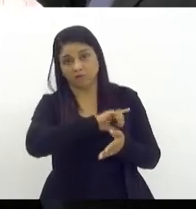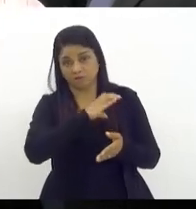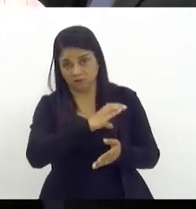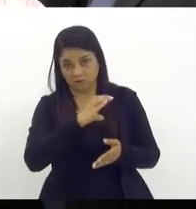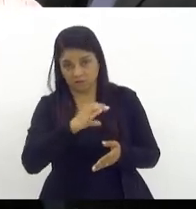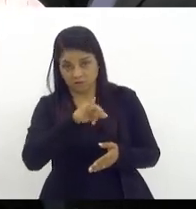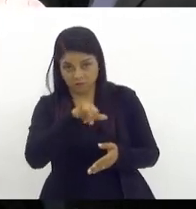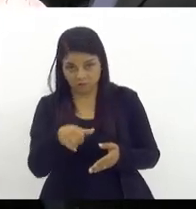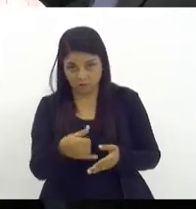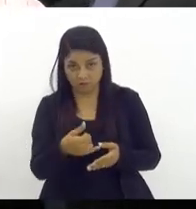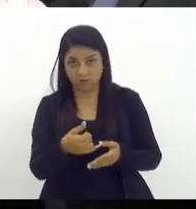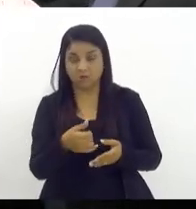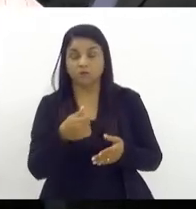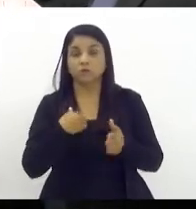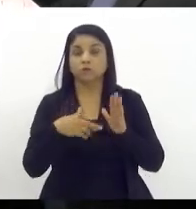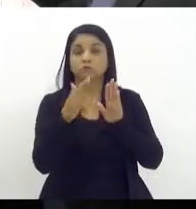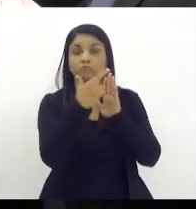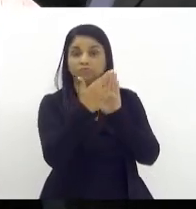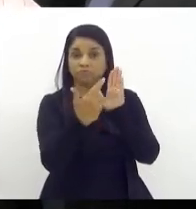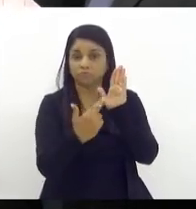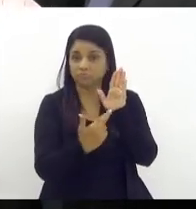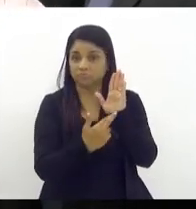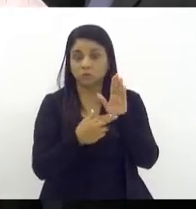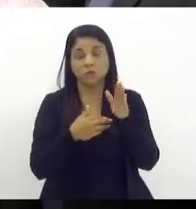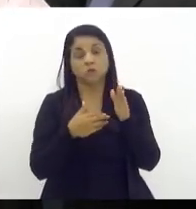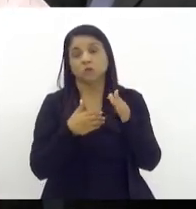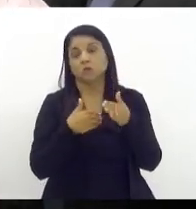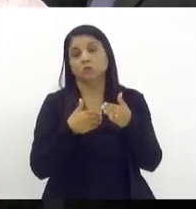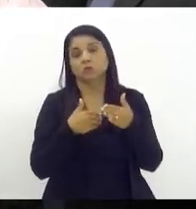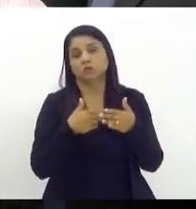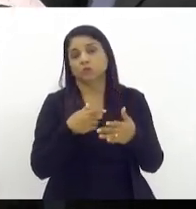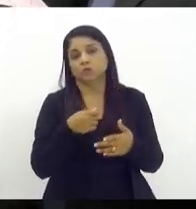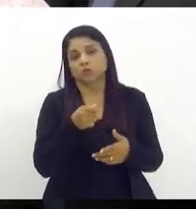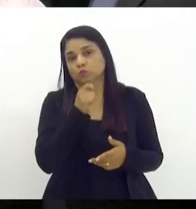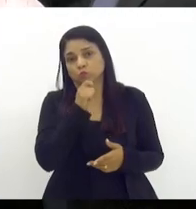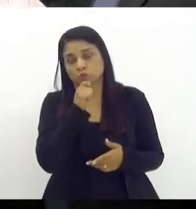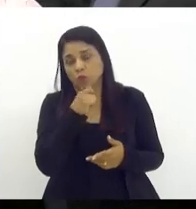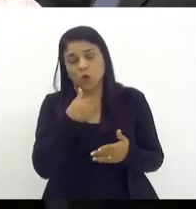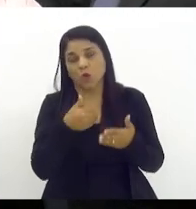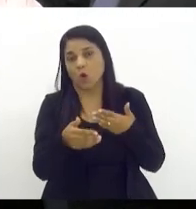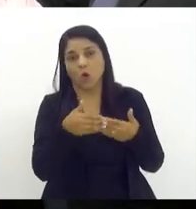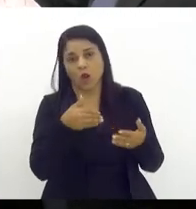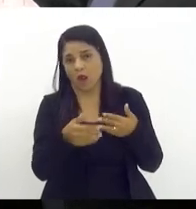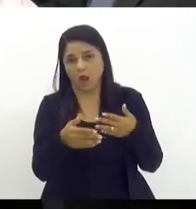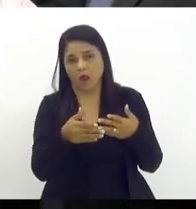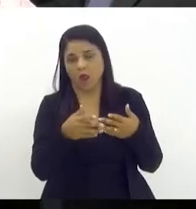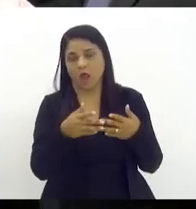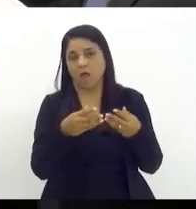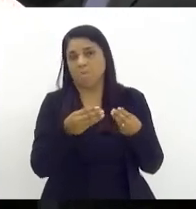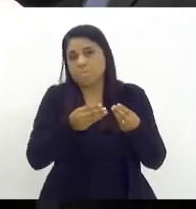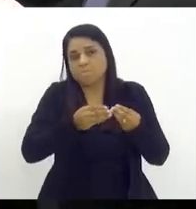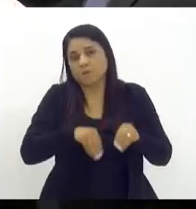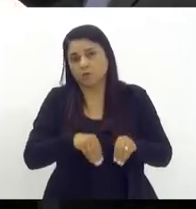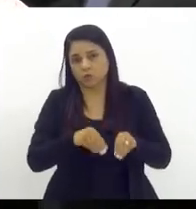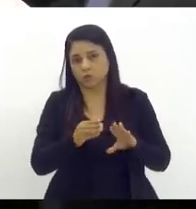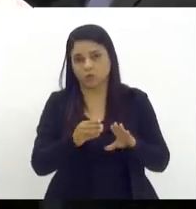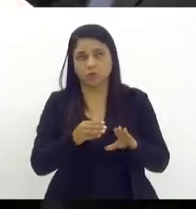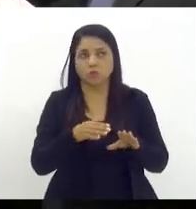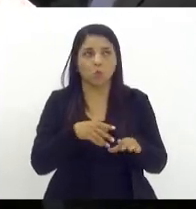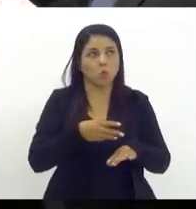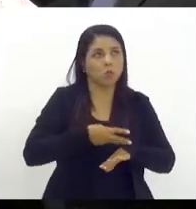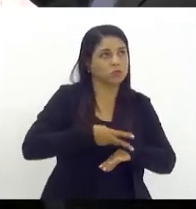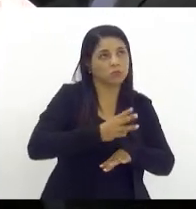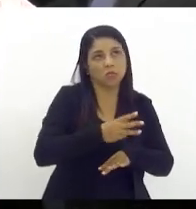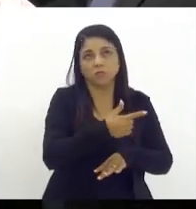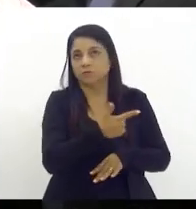sob o ponto de vista regimental, não há qualquer óbice à apresentação, não importa que seja 15, 20, 21,